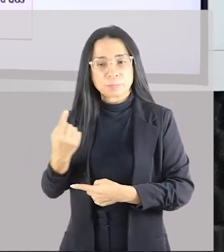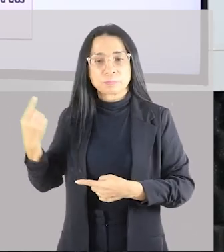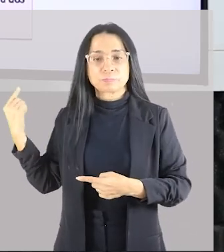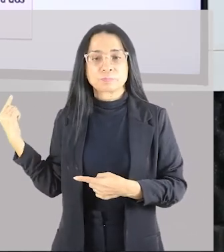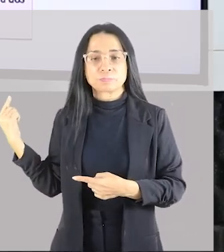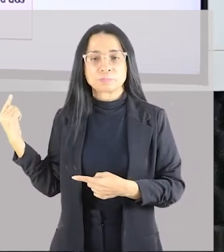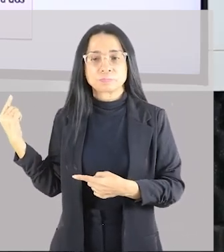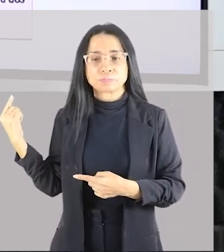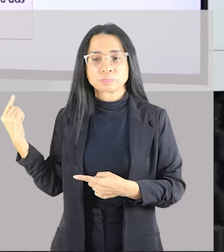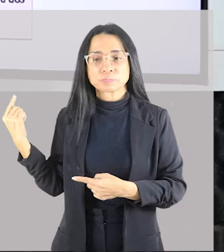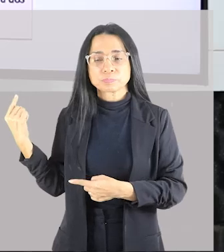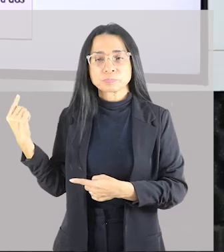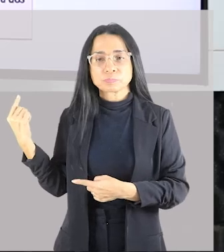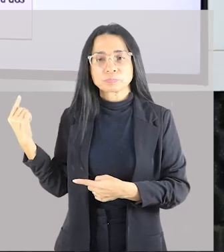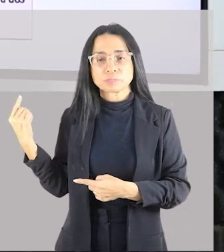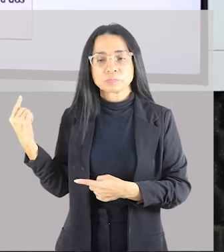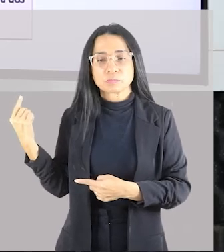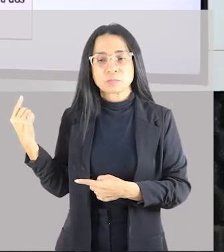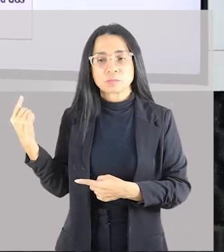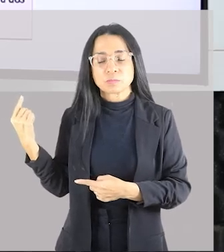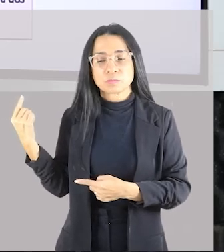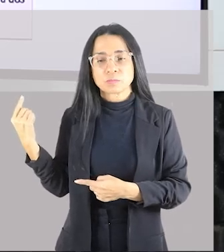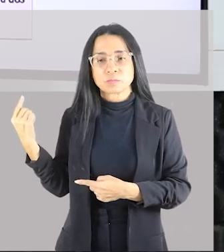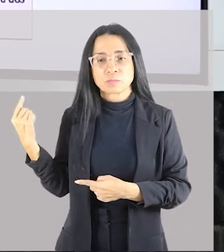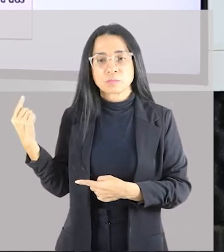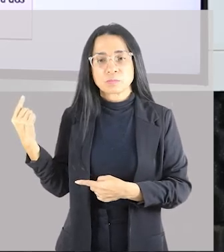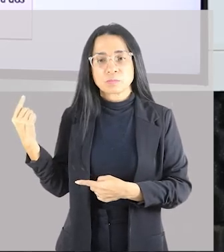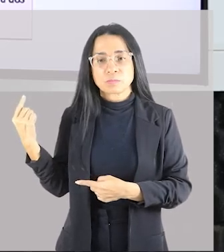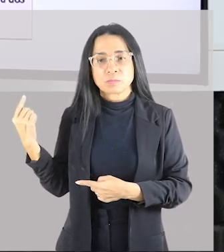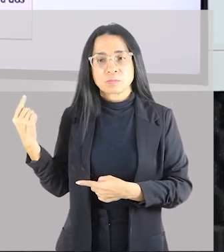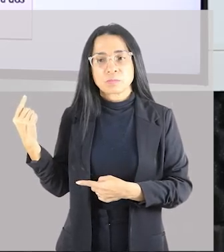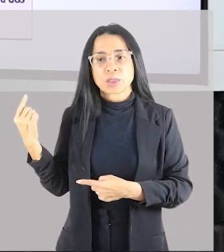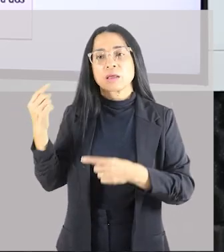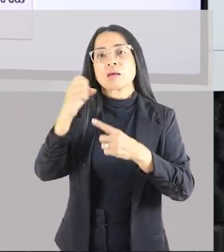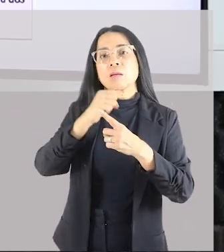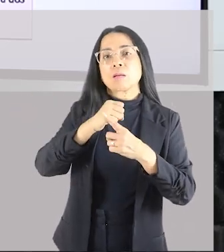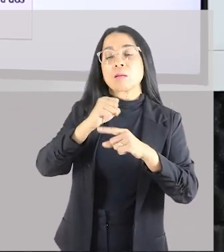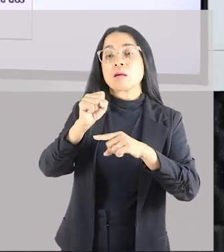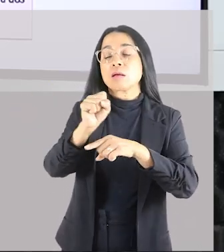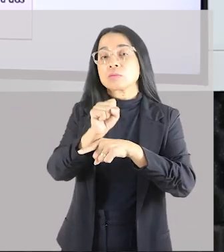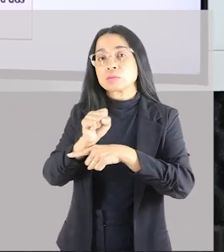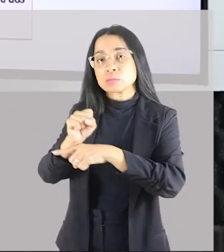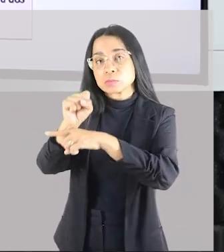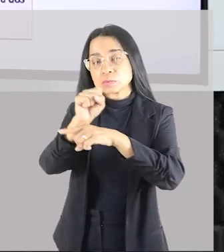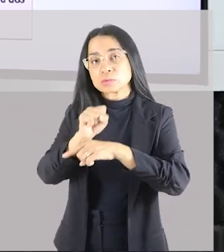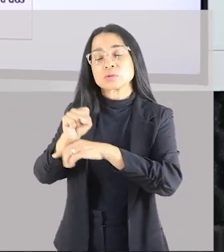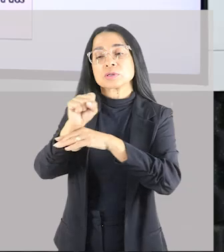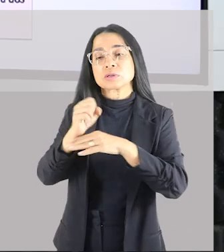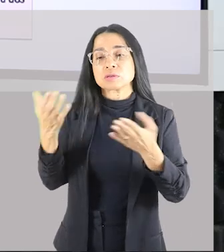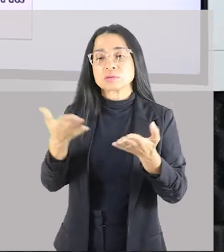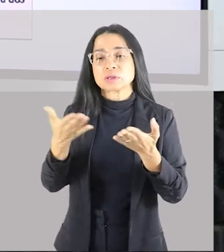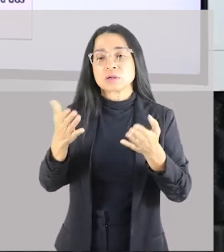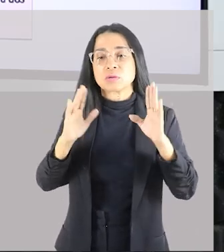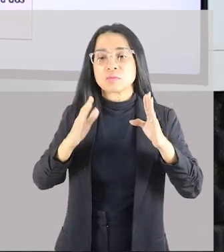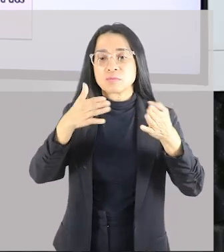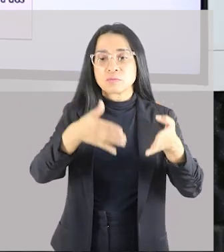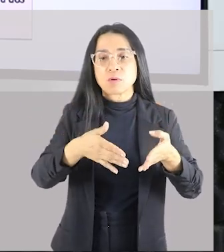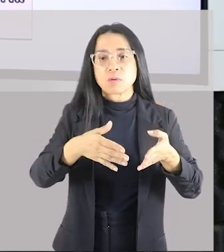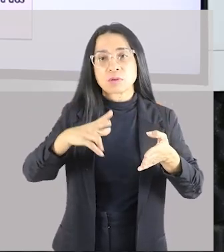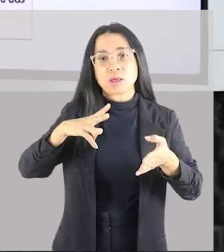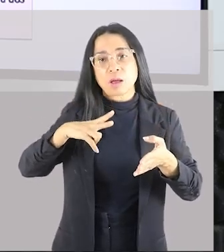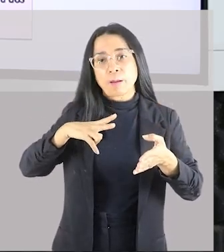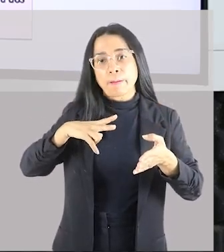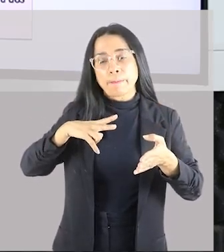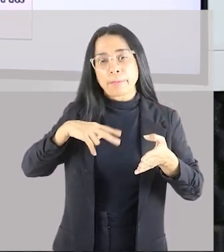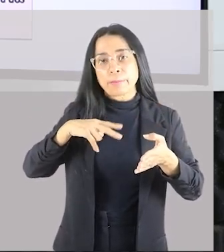meios de produção, como eu já falei, nas indústrias e terras. No socialismo, a ênfase agora é na propriedade coletiva,